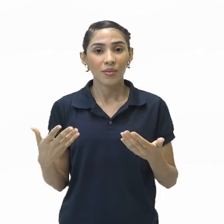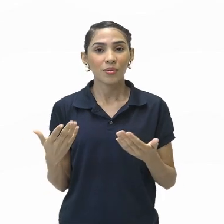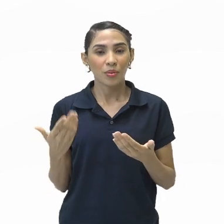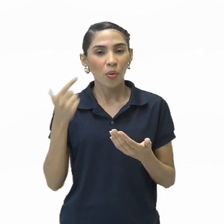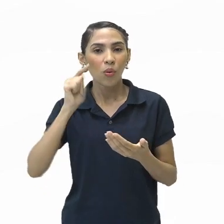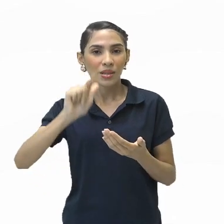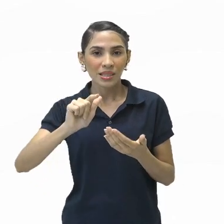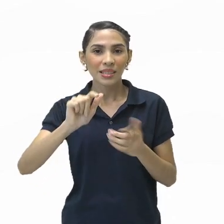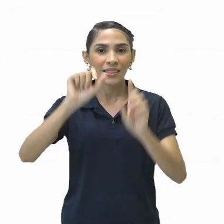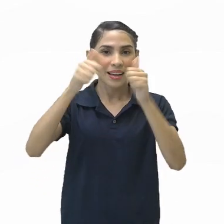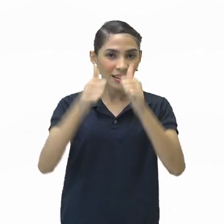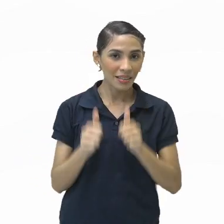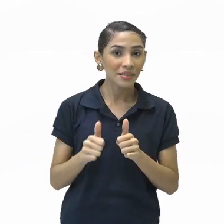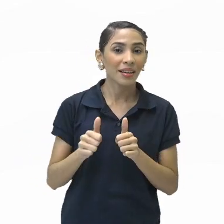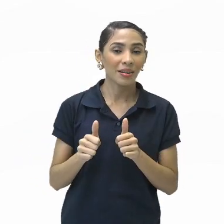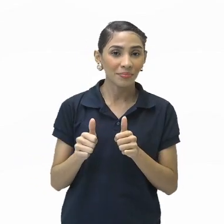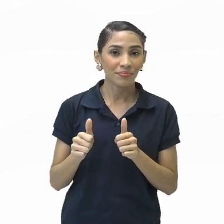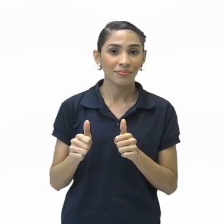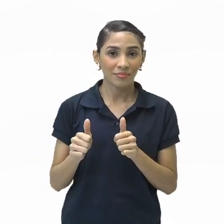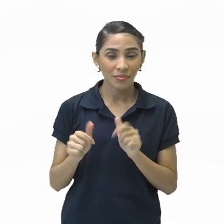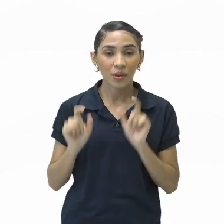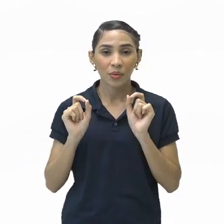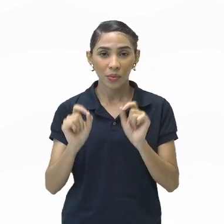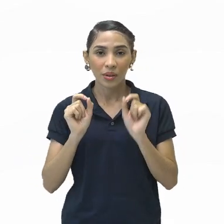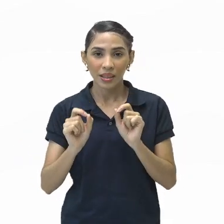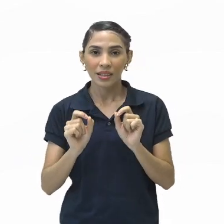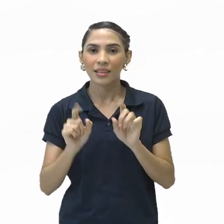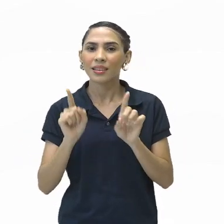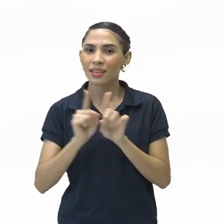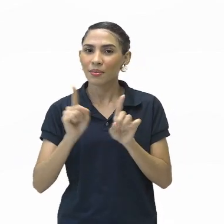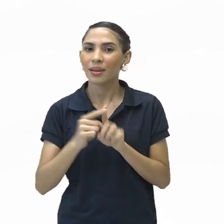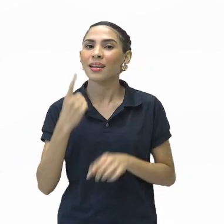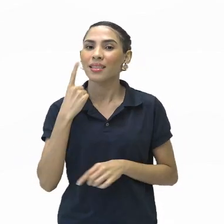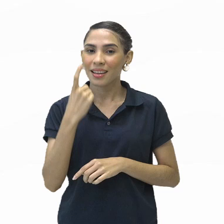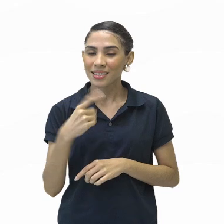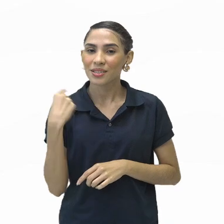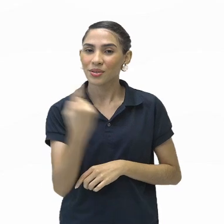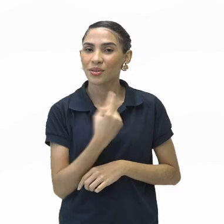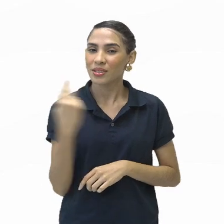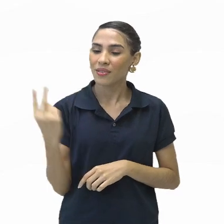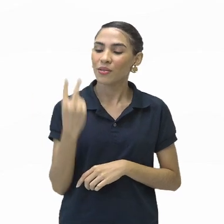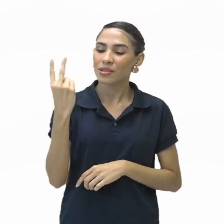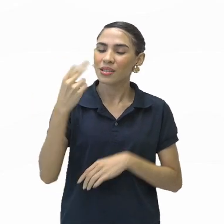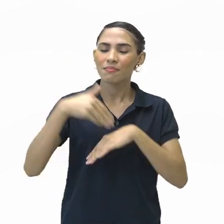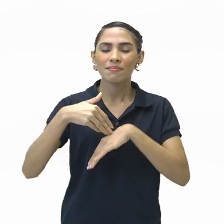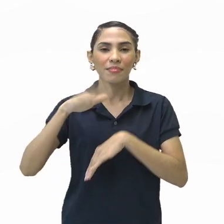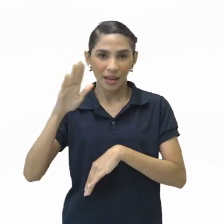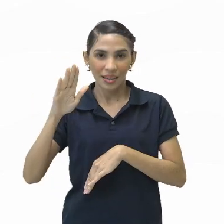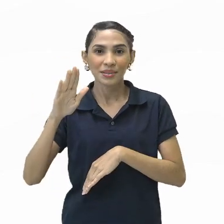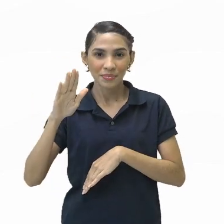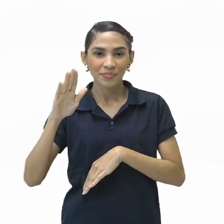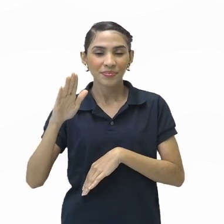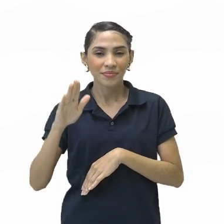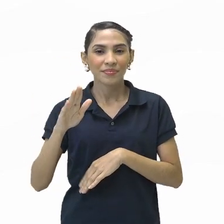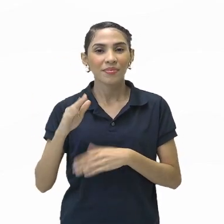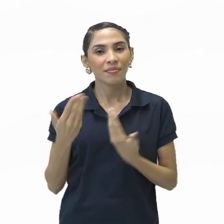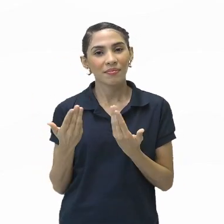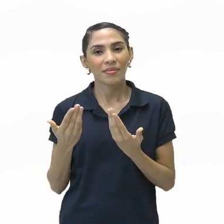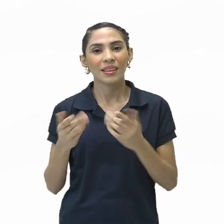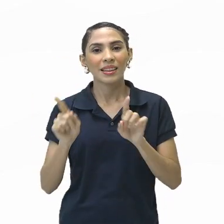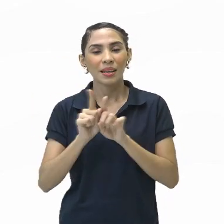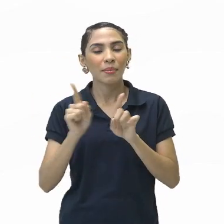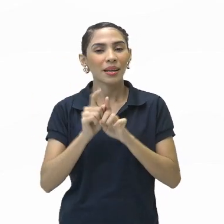gente ver, né, isso acaba sendo muito interessante da gente valorizar ainda mais coisas que foram feitas, coisas